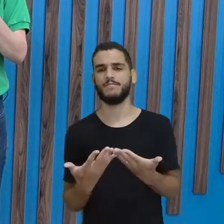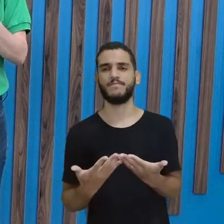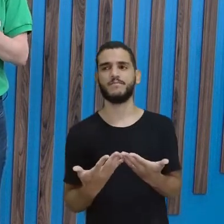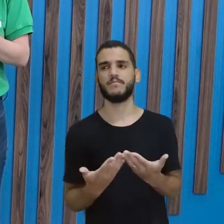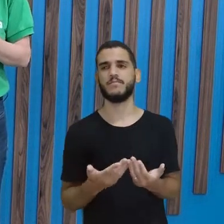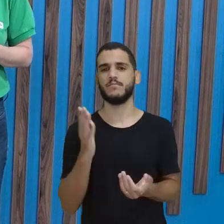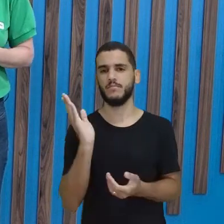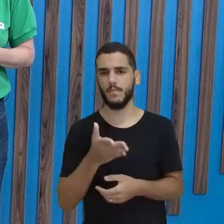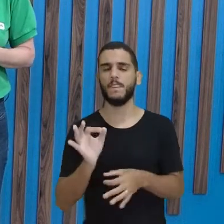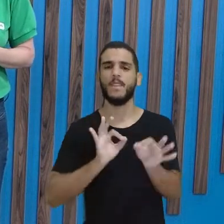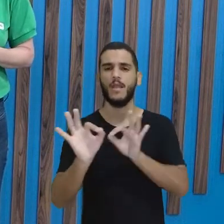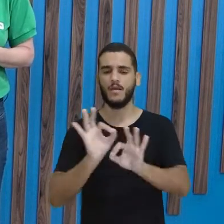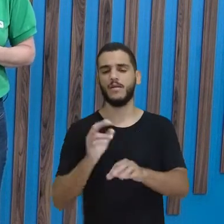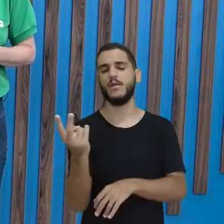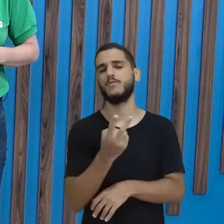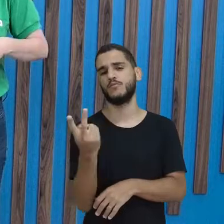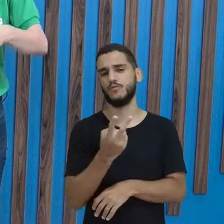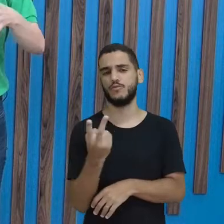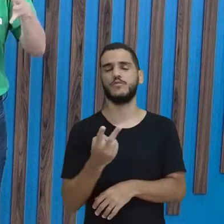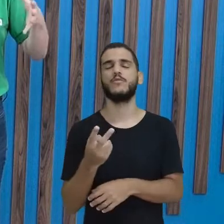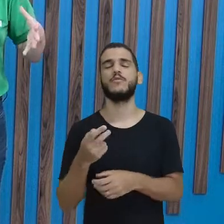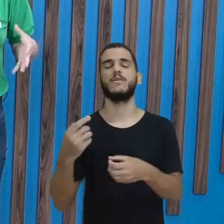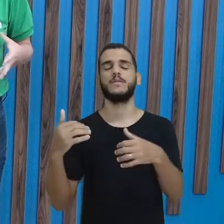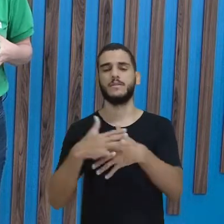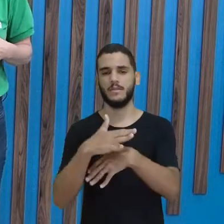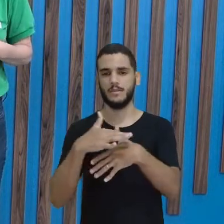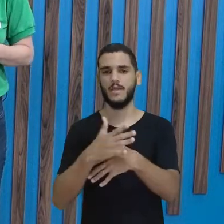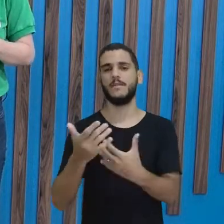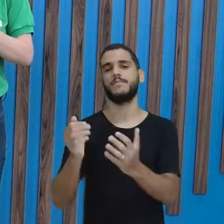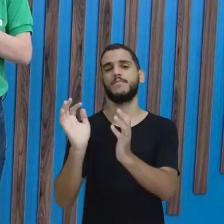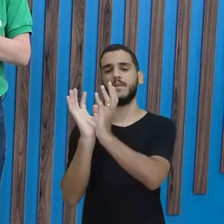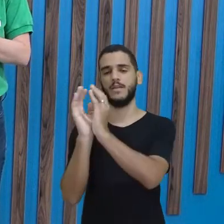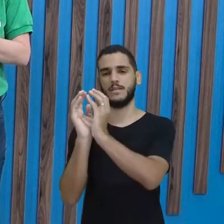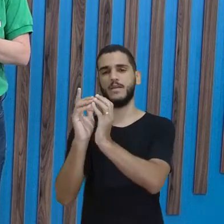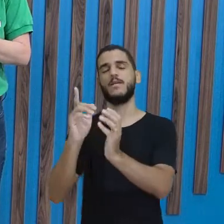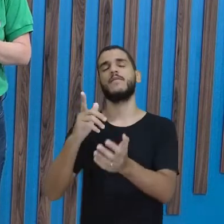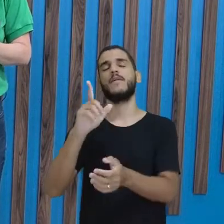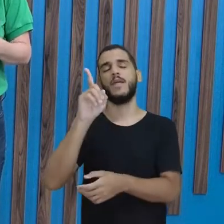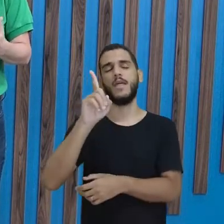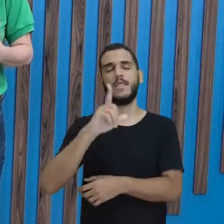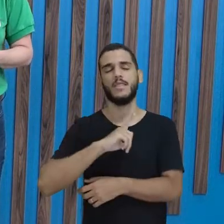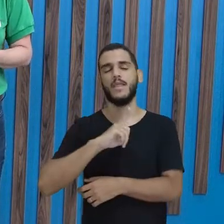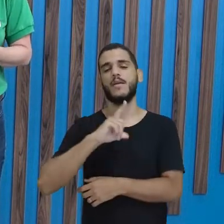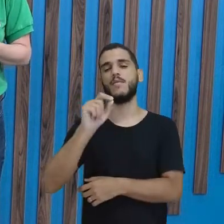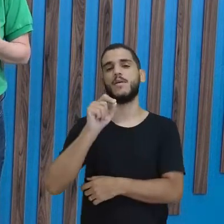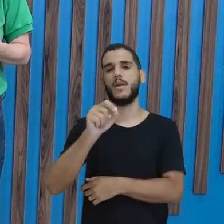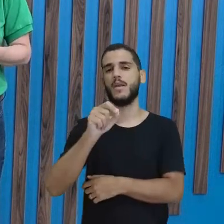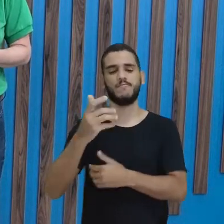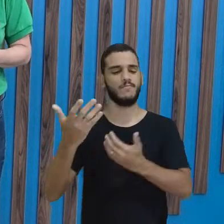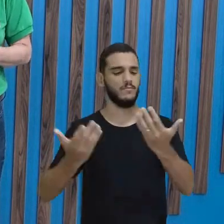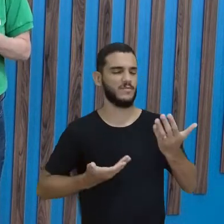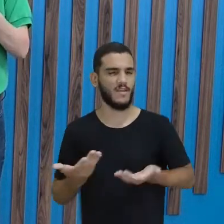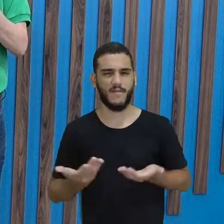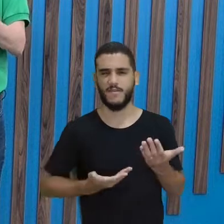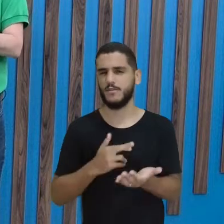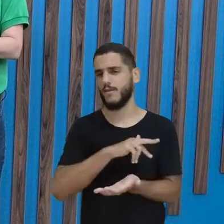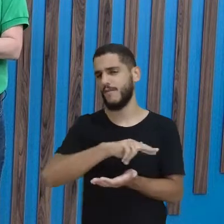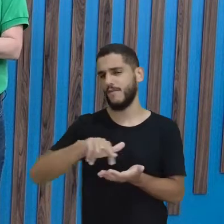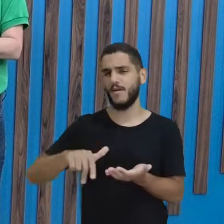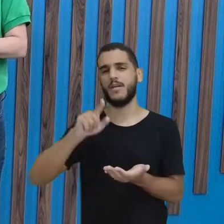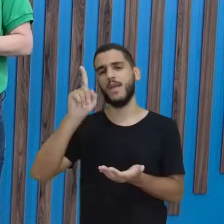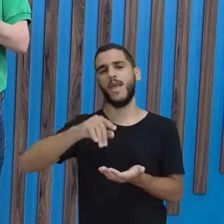na organização dessas duas cidades. Recife tem muito mais serviços, por ser também uma cidade bastante antiga e histórica, né? A